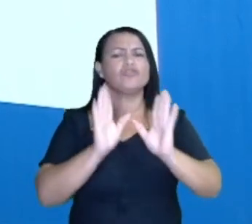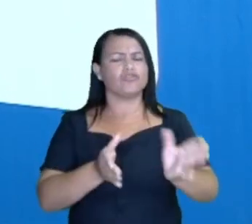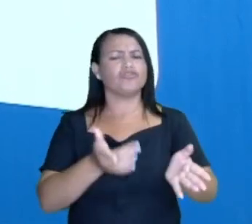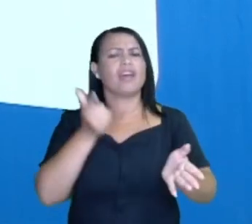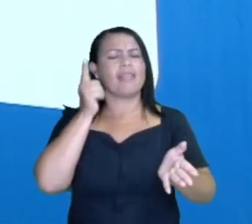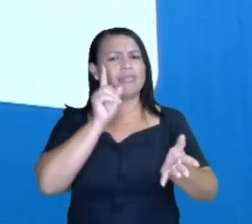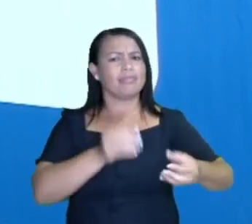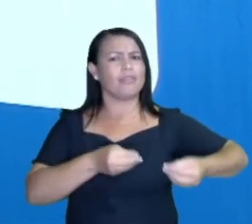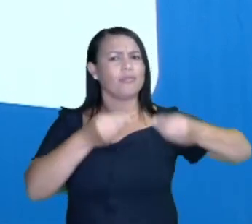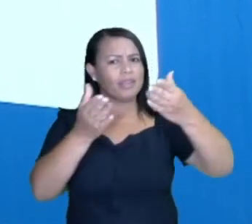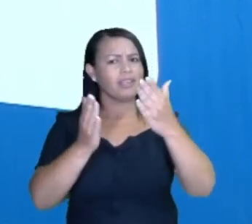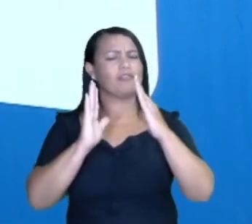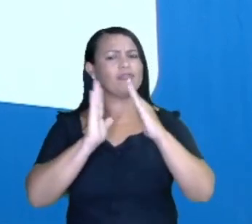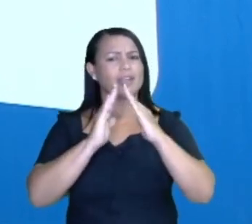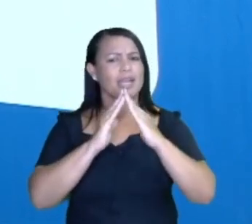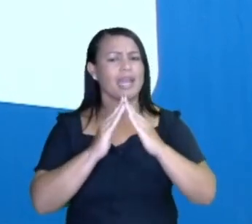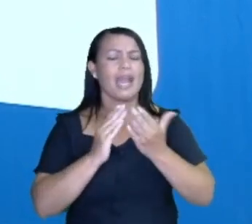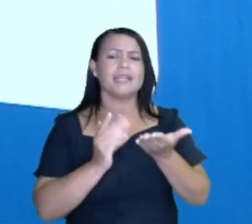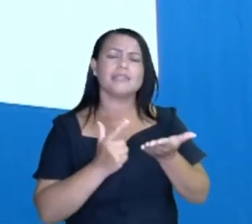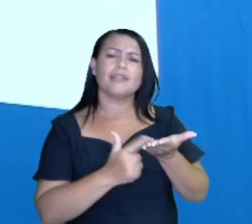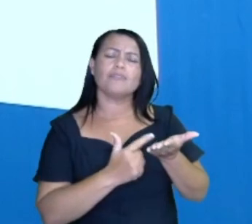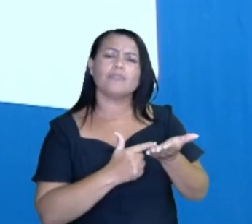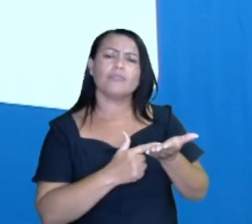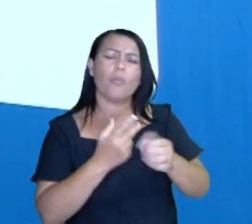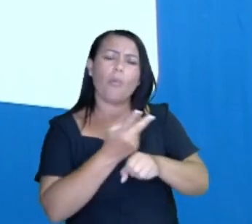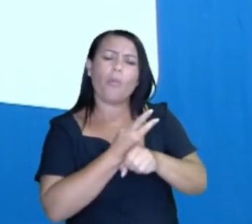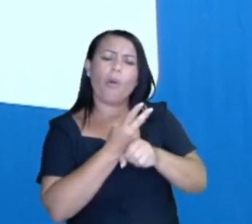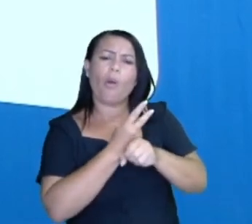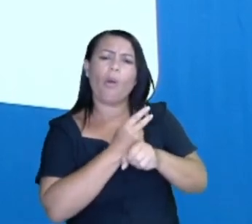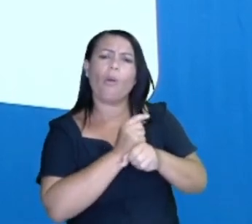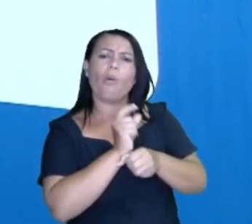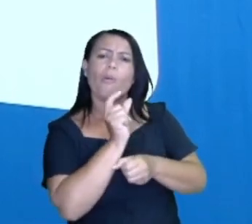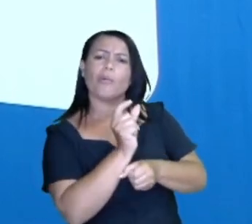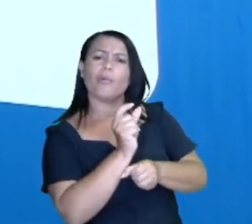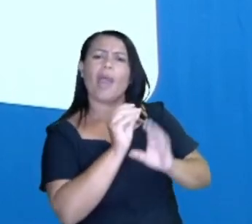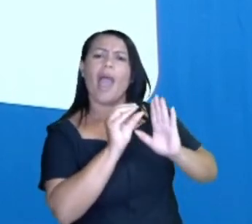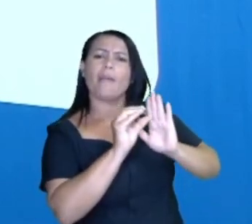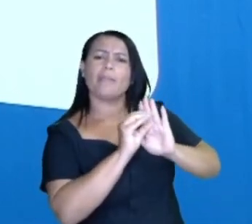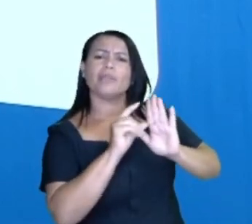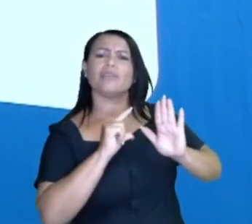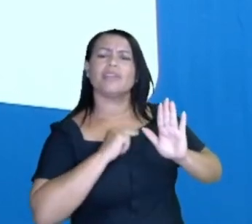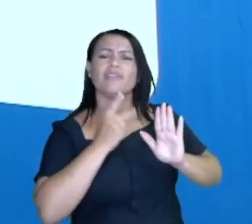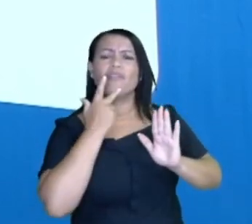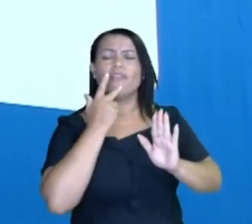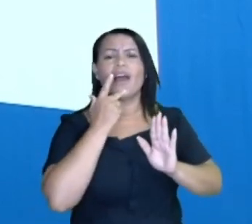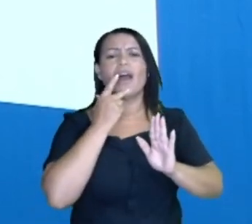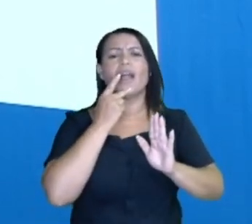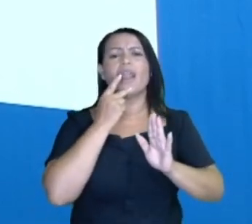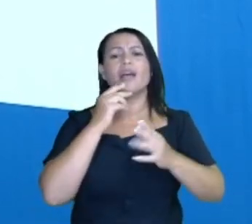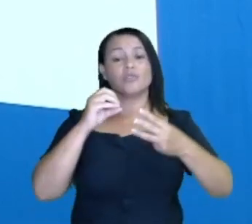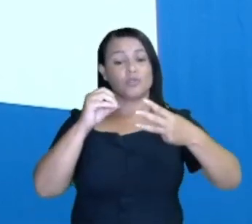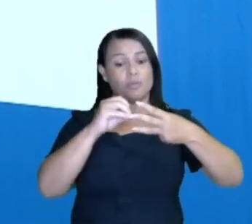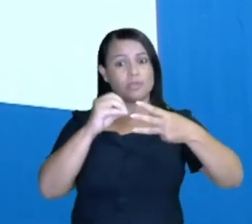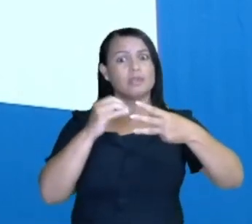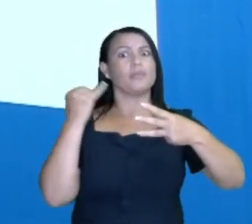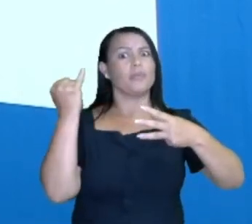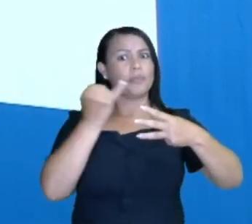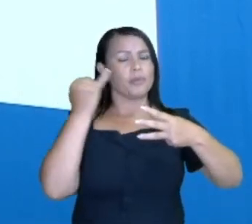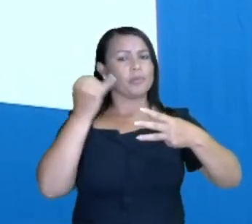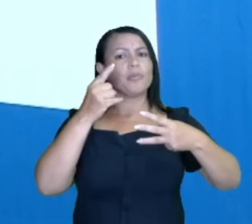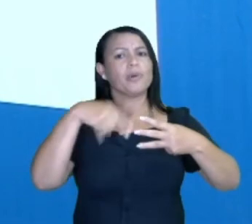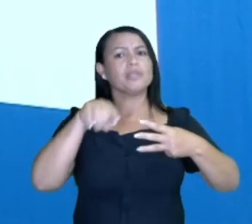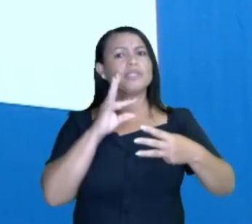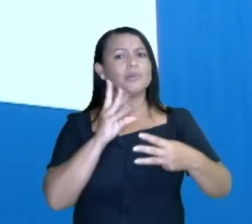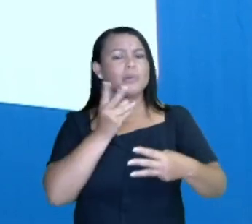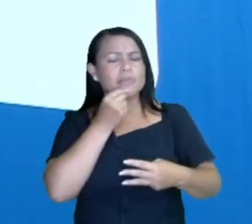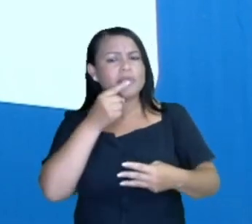livro em casa? Peguem lá o capítulo em que fala sobre células. É muito importante esse conhecimento a mais que